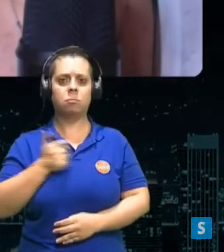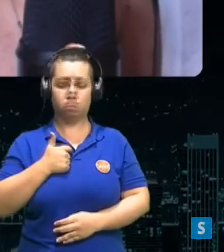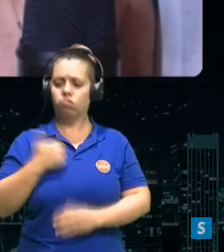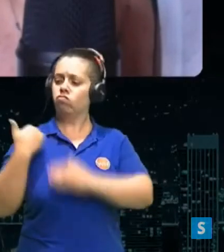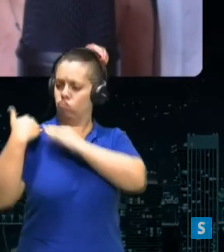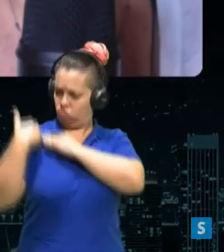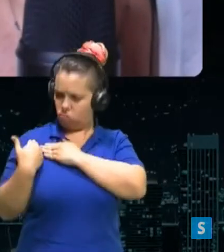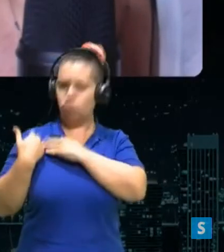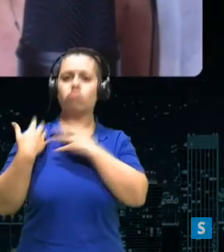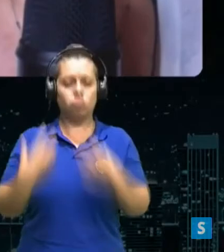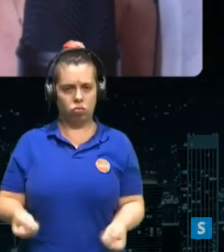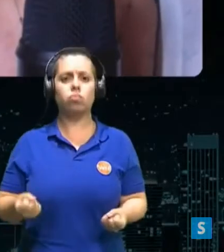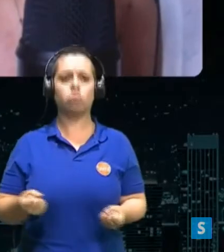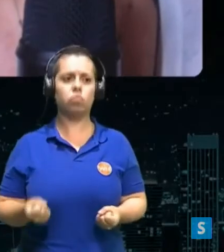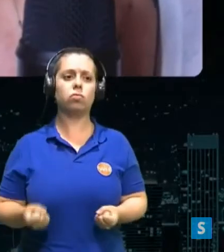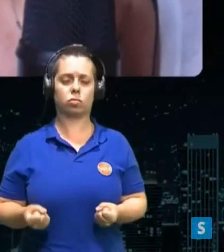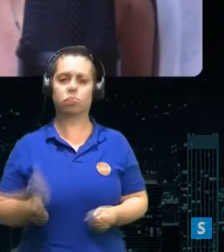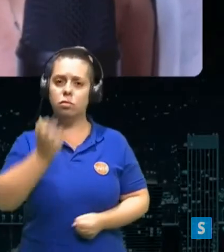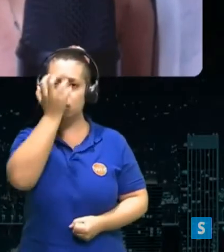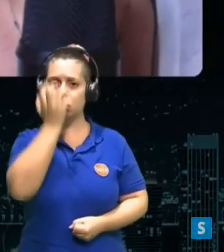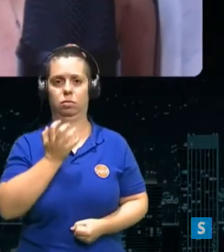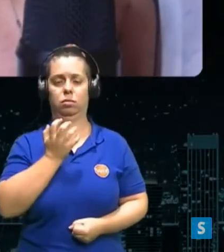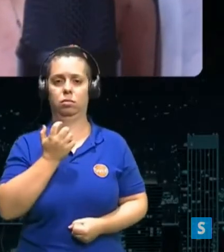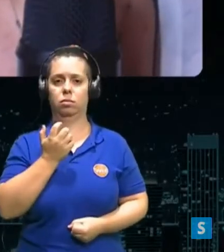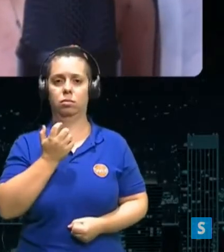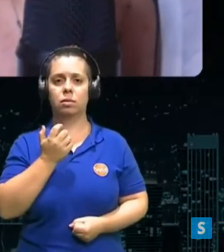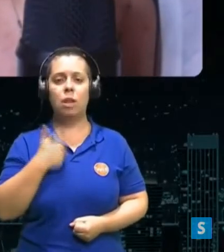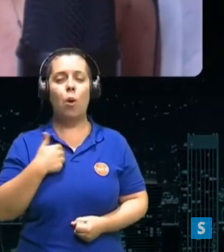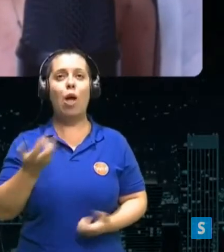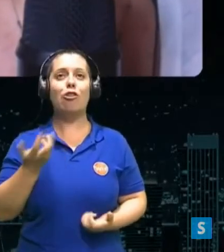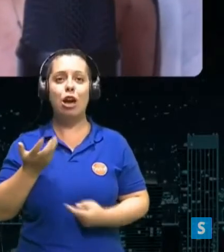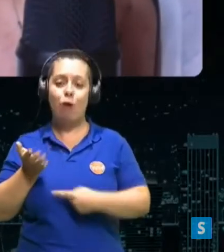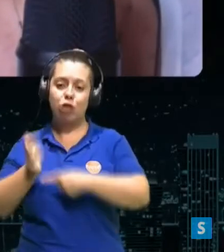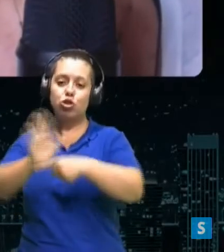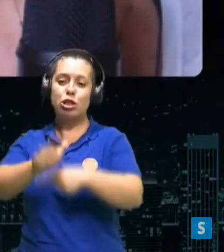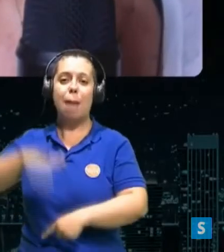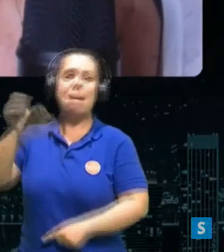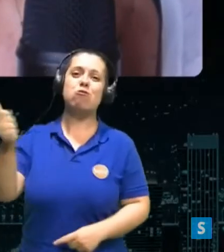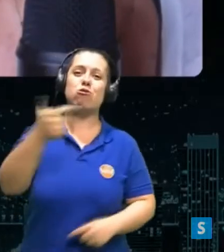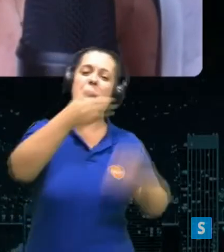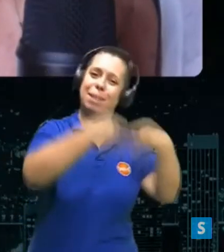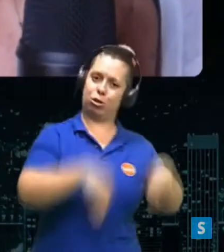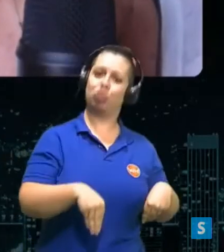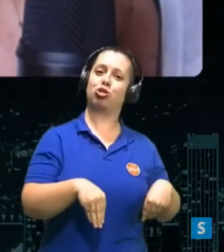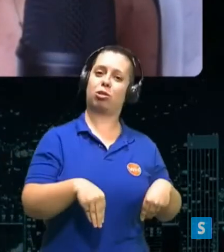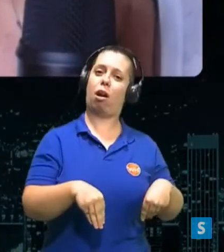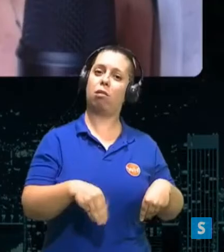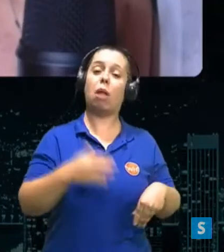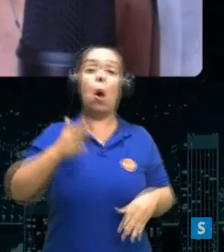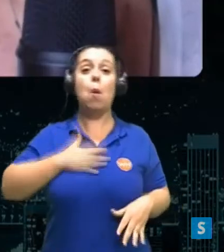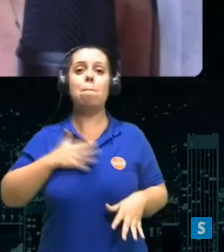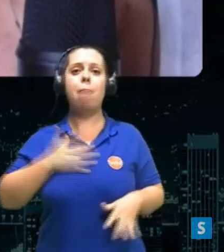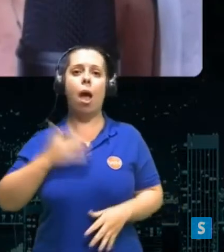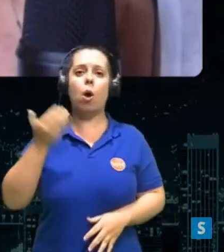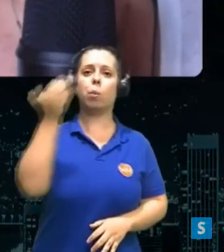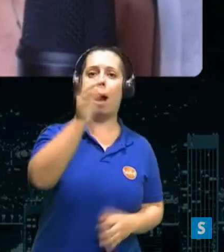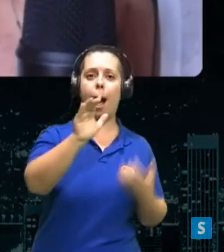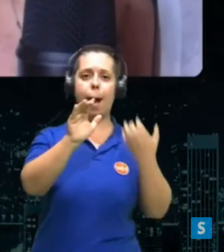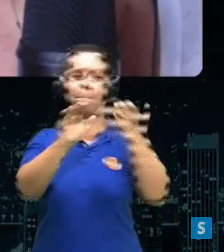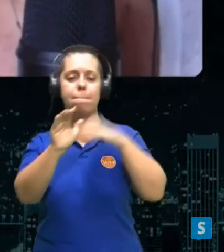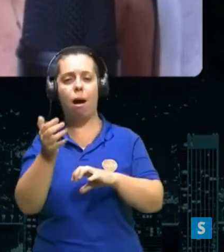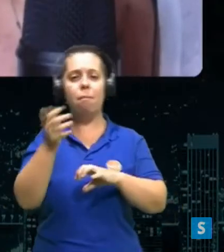sério eu não quero prejudicar mais do que ajudar é o uso os meus canais para tentar promover